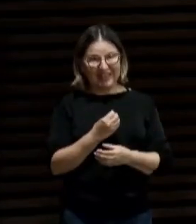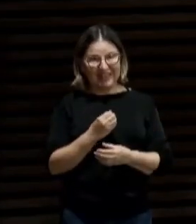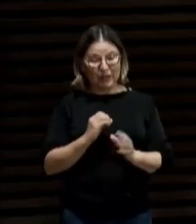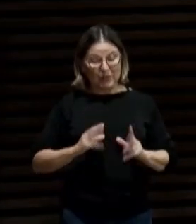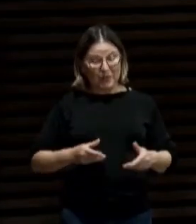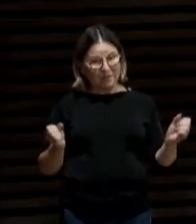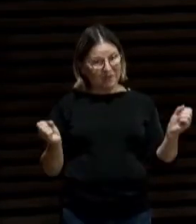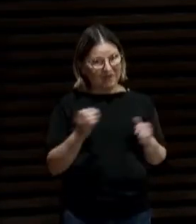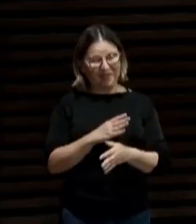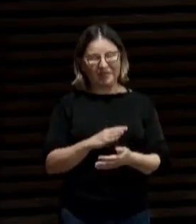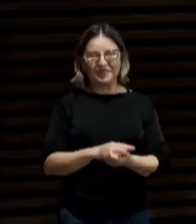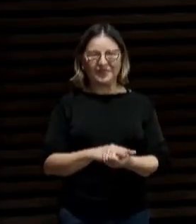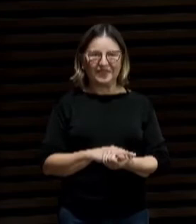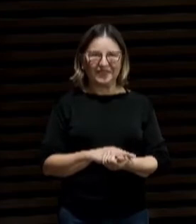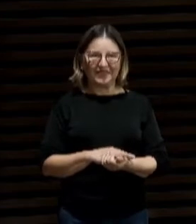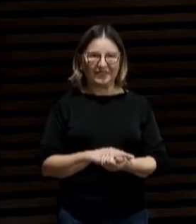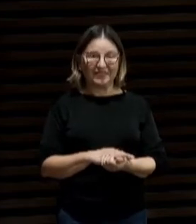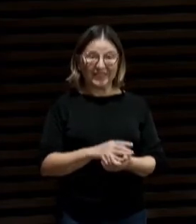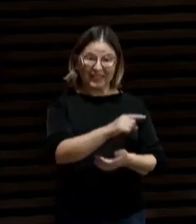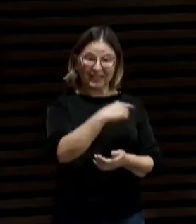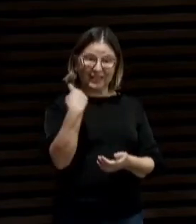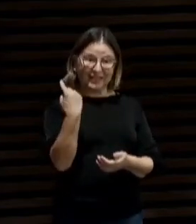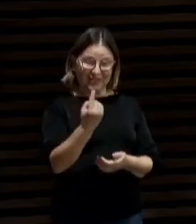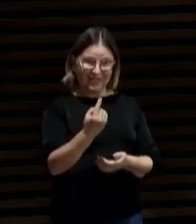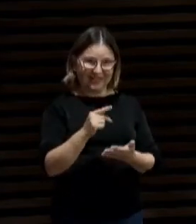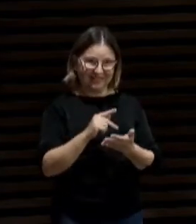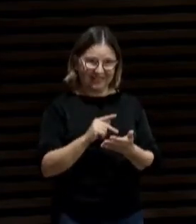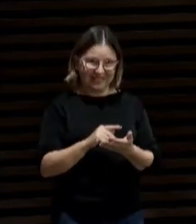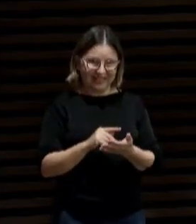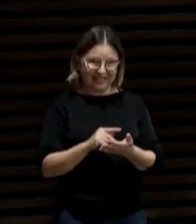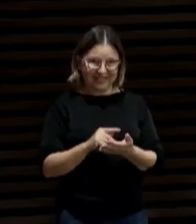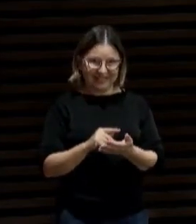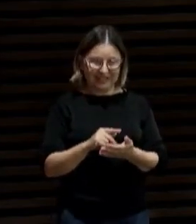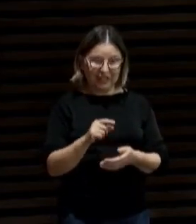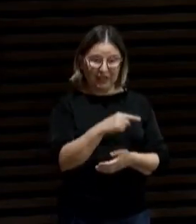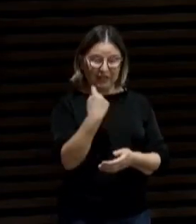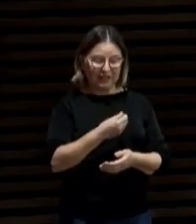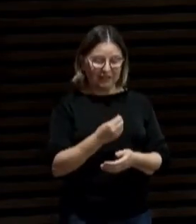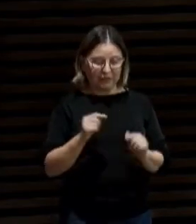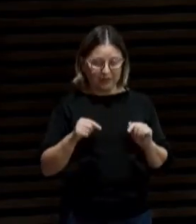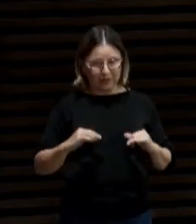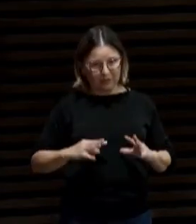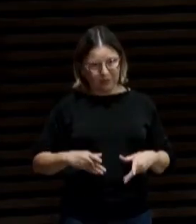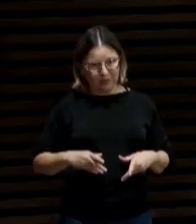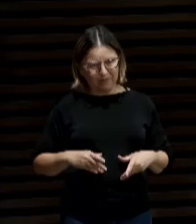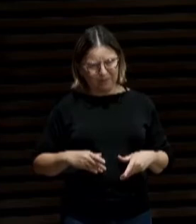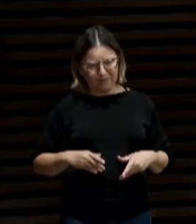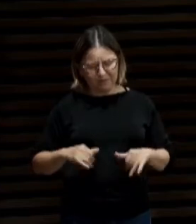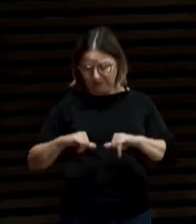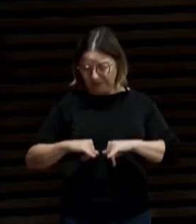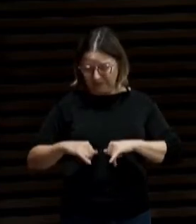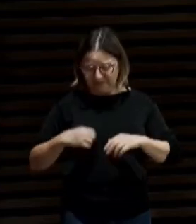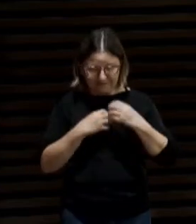suicida. Ele está dizendo assim, nós, pois na verdade, os que estamos neste tabernáculo, gememos angustiados,